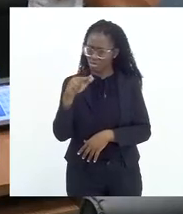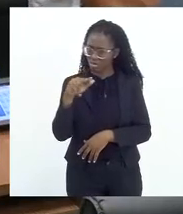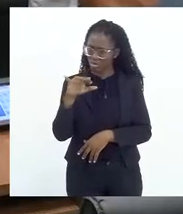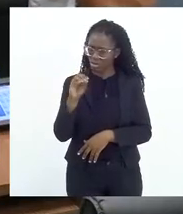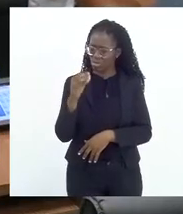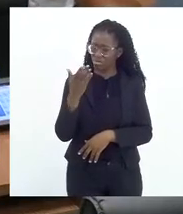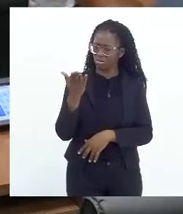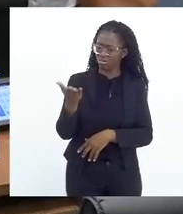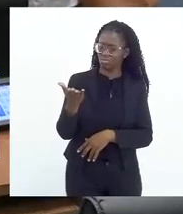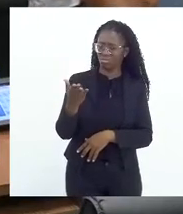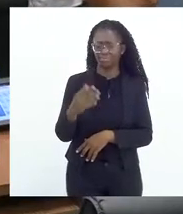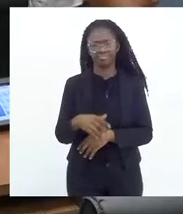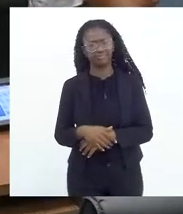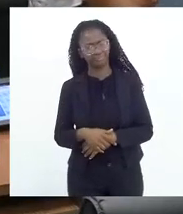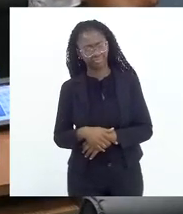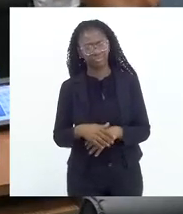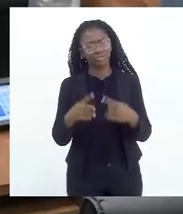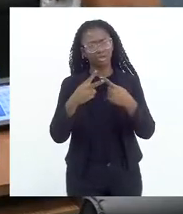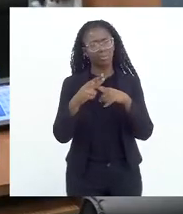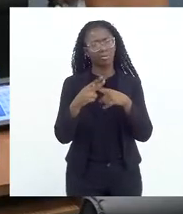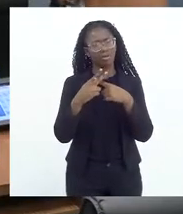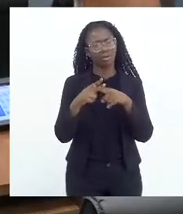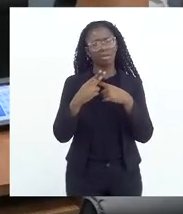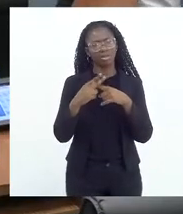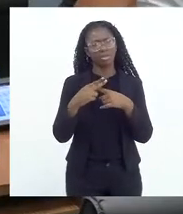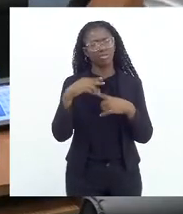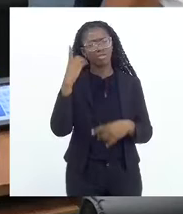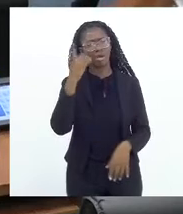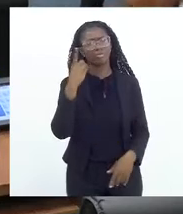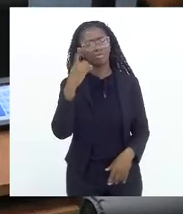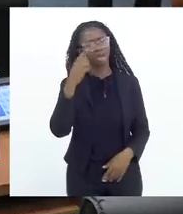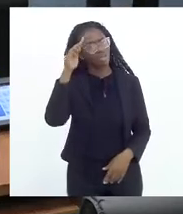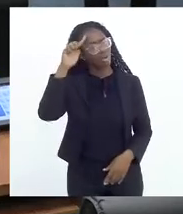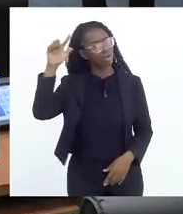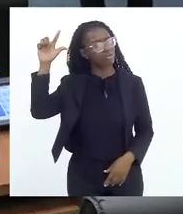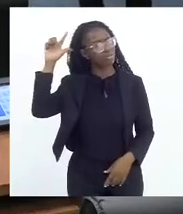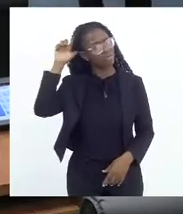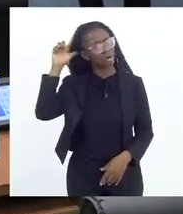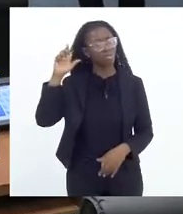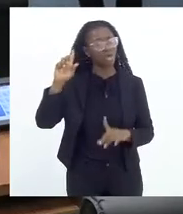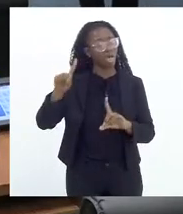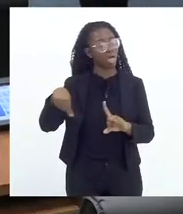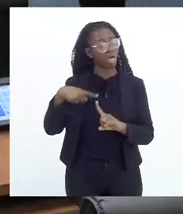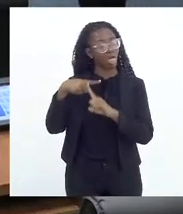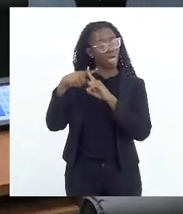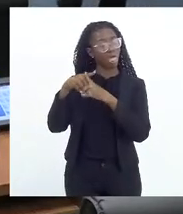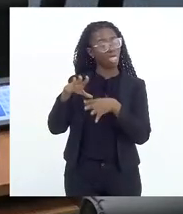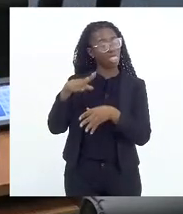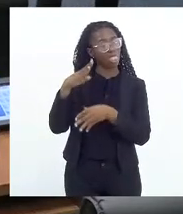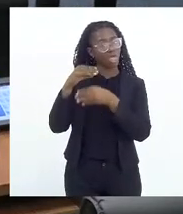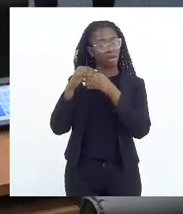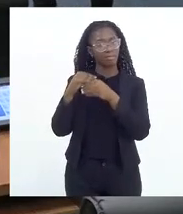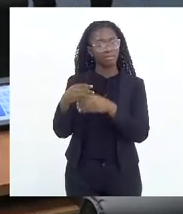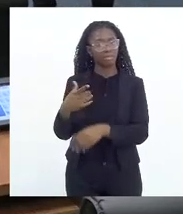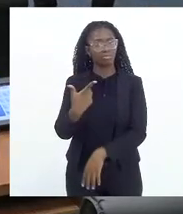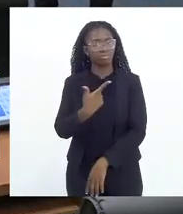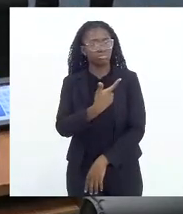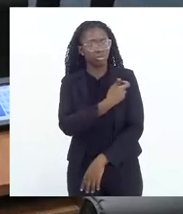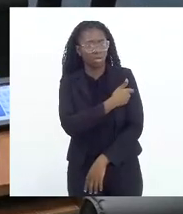Pacheco, é a emenda do deputado Luiz Paulo, que acrescenta imunização